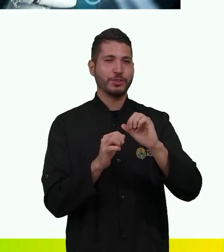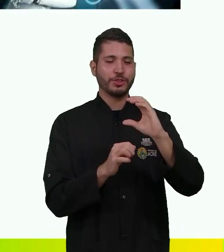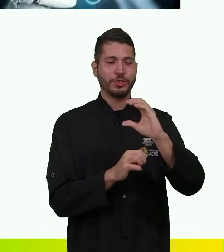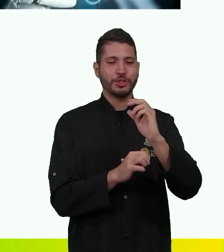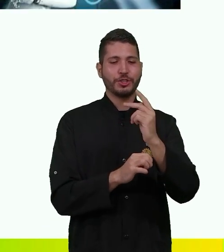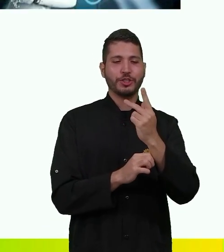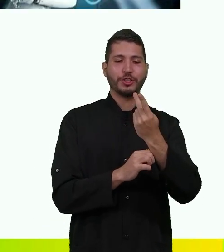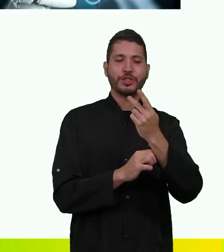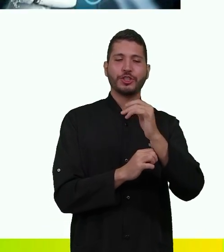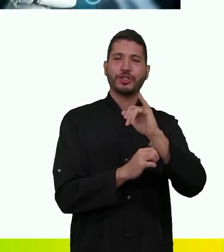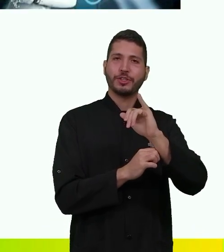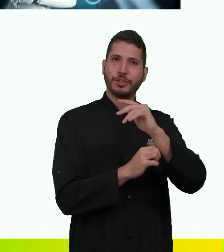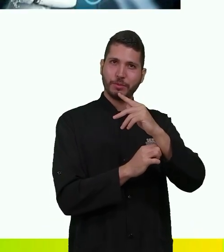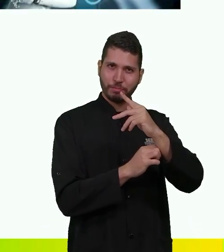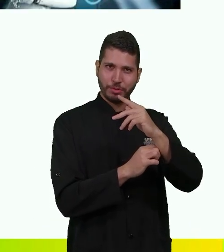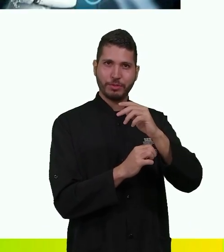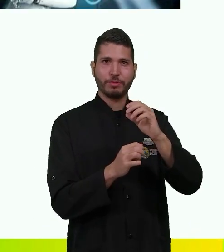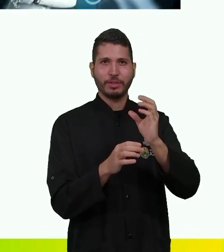celular tem um chip.